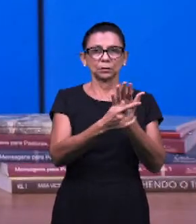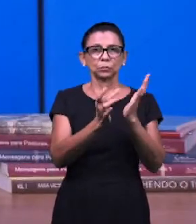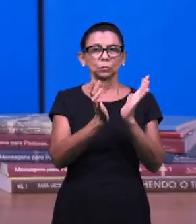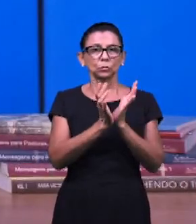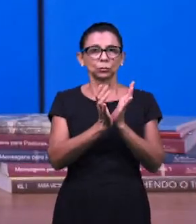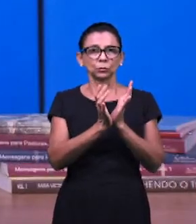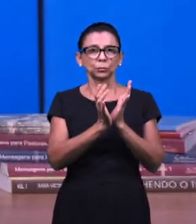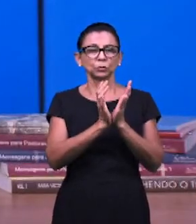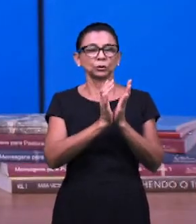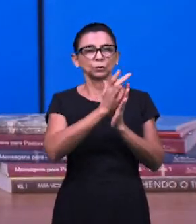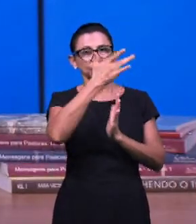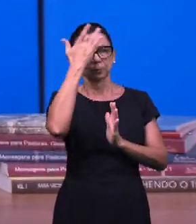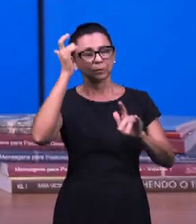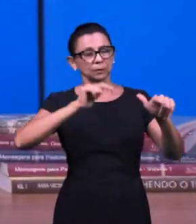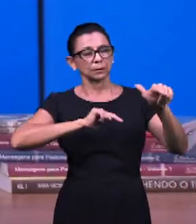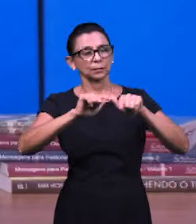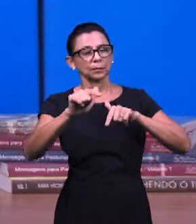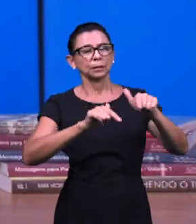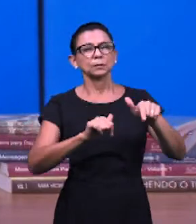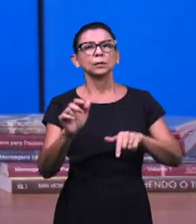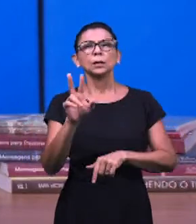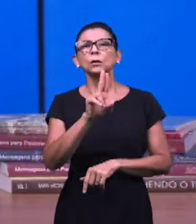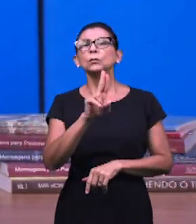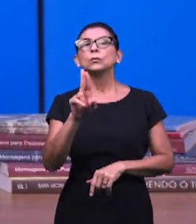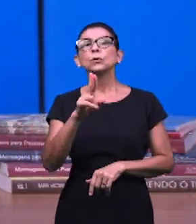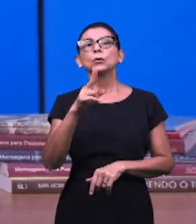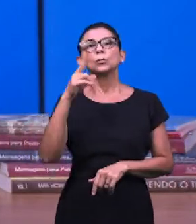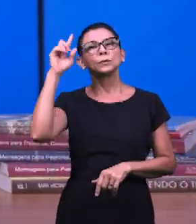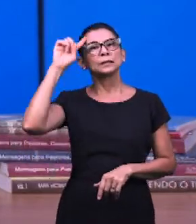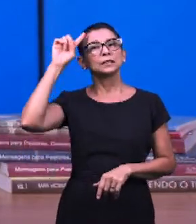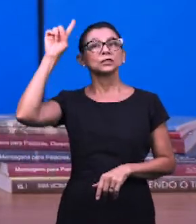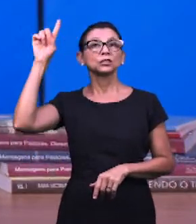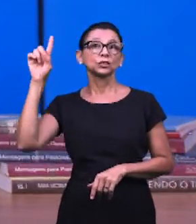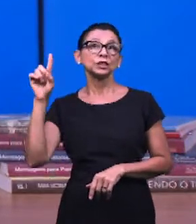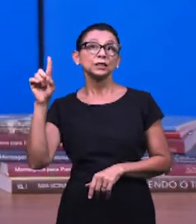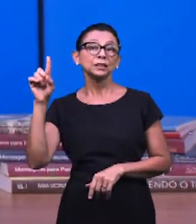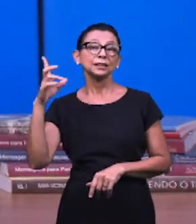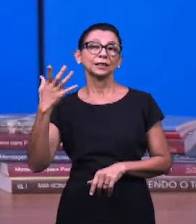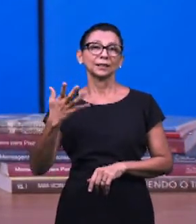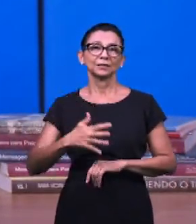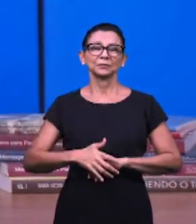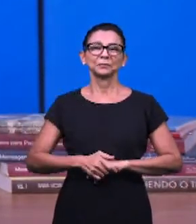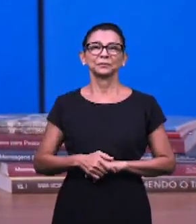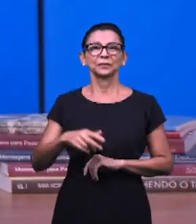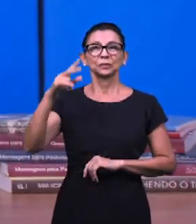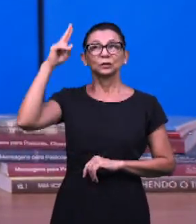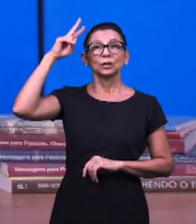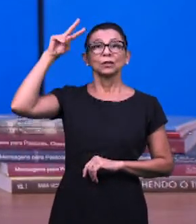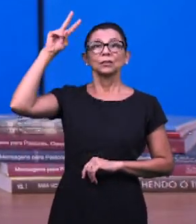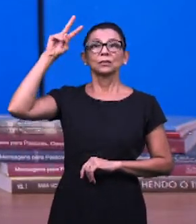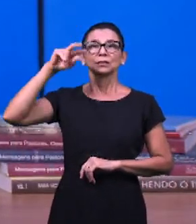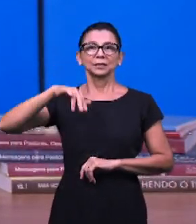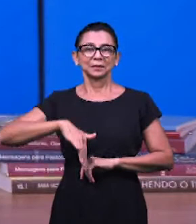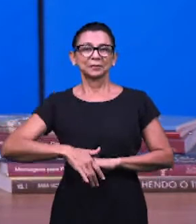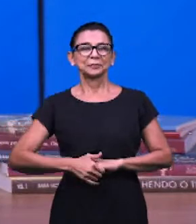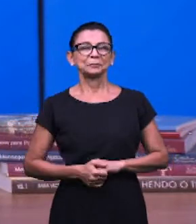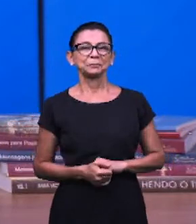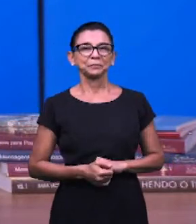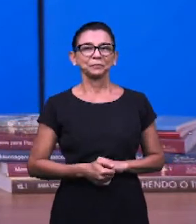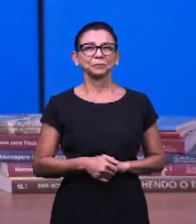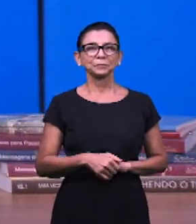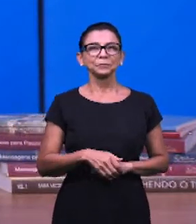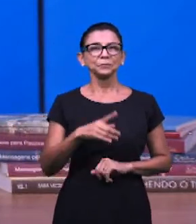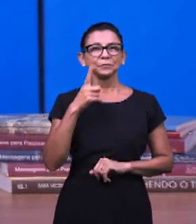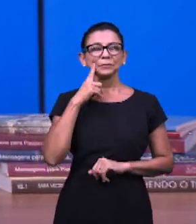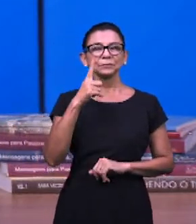horários relatados, né? Que nome você daria a esse dia histórico? E quem vai nos dar essa resposta